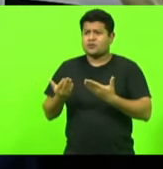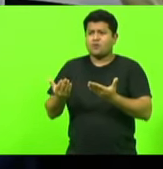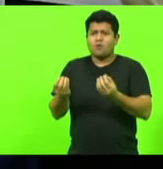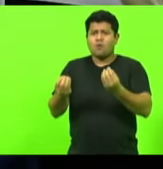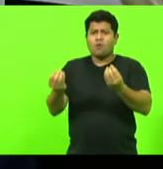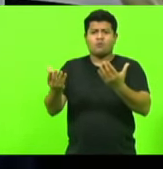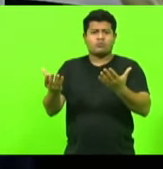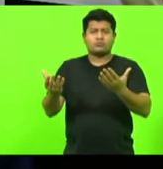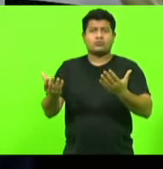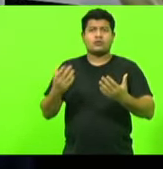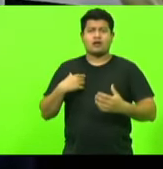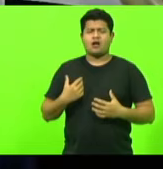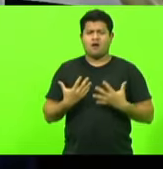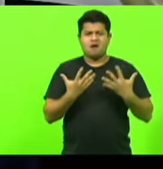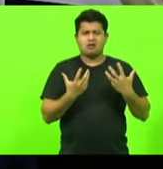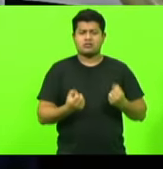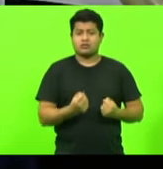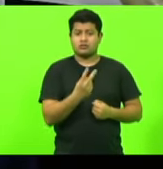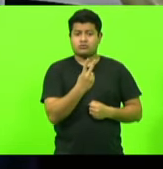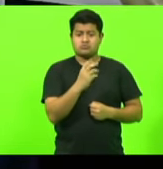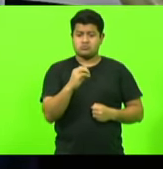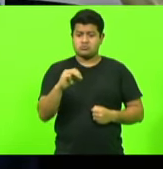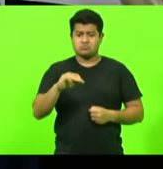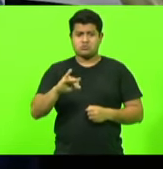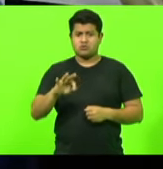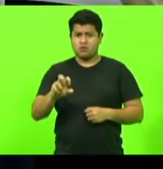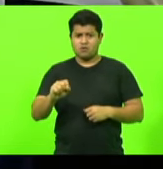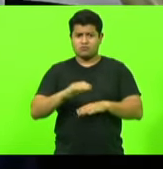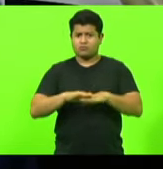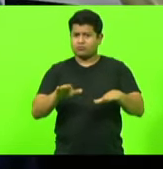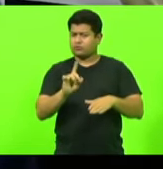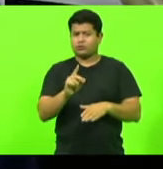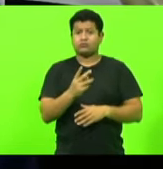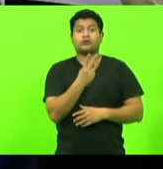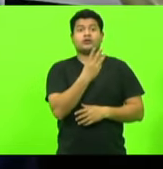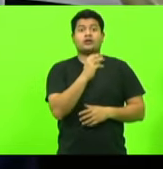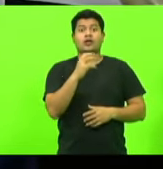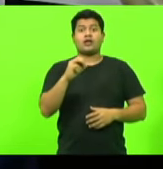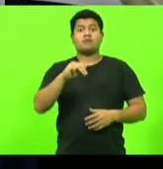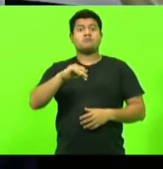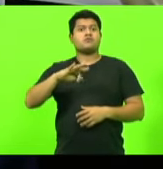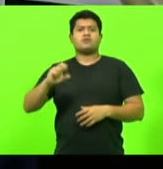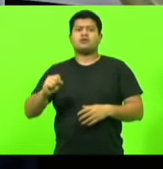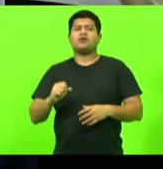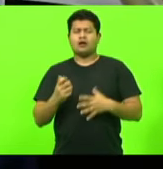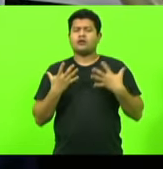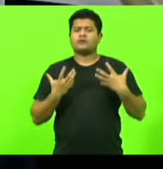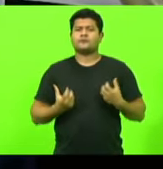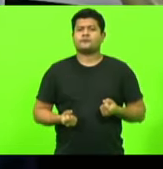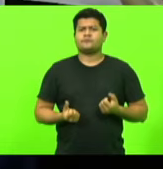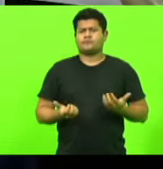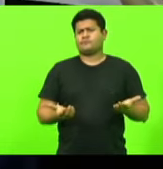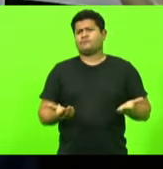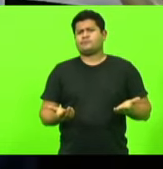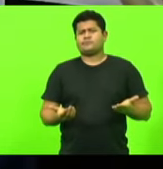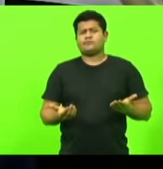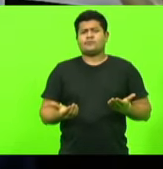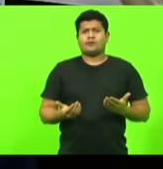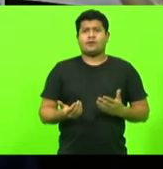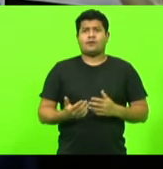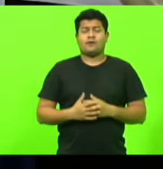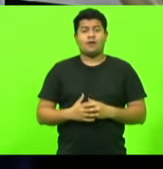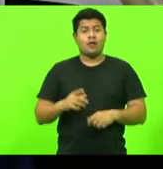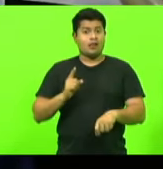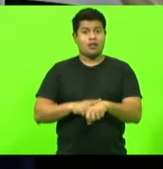milhões, eu só aceito se for 300. Na prática, é isso que aconteceu, né? Ou seja,